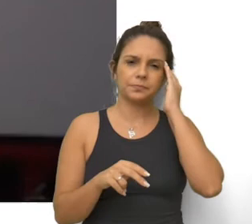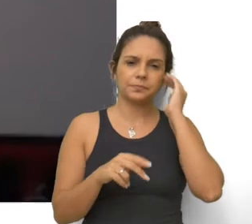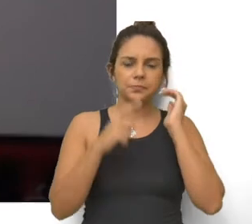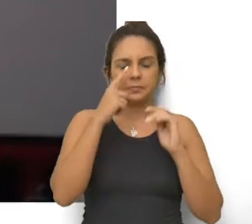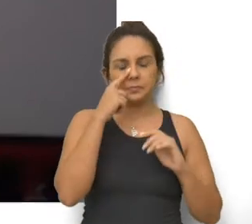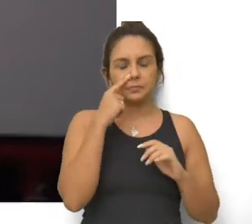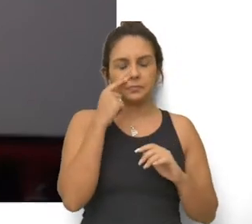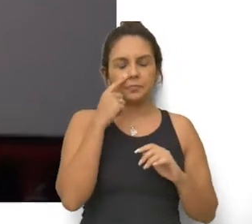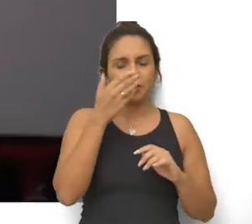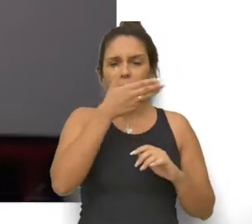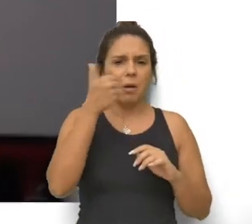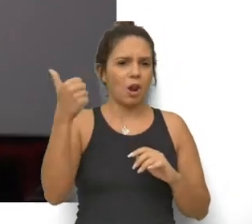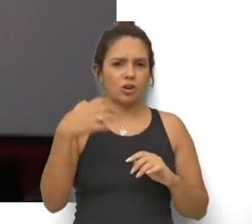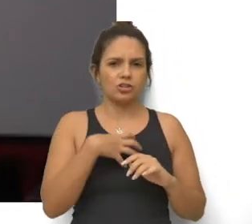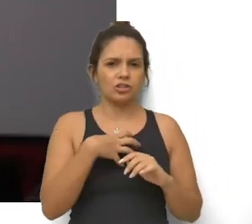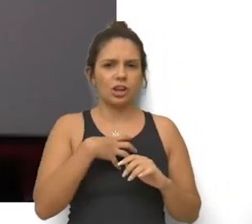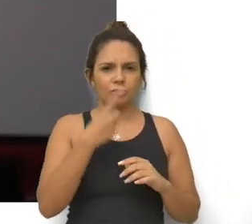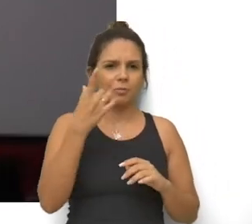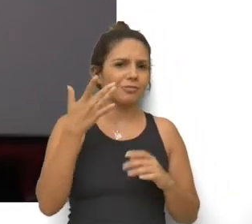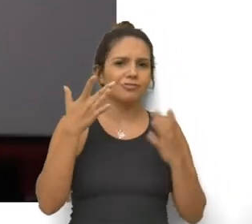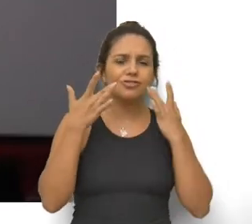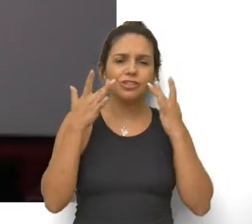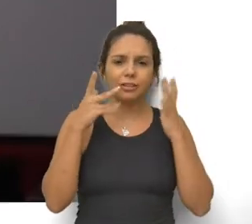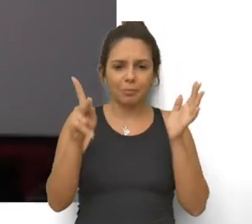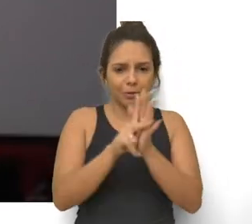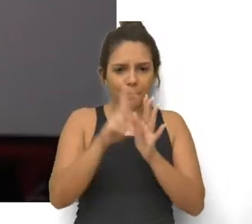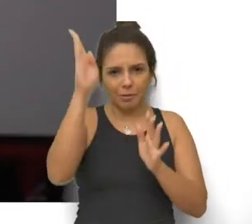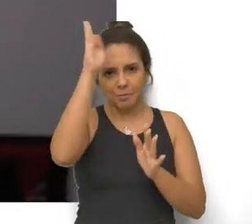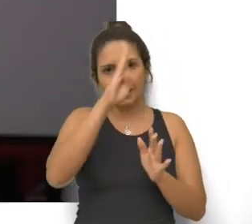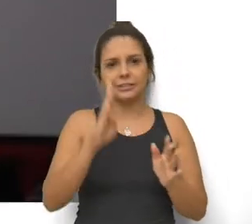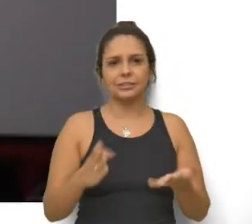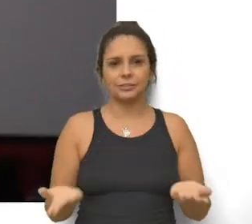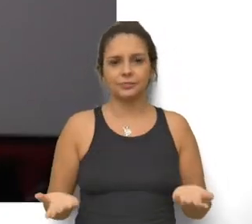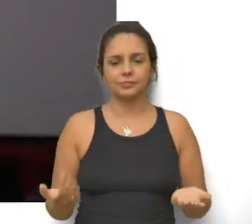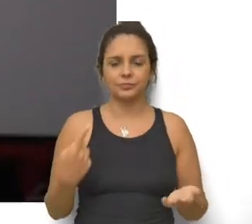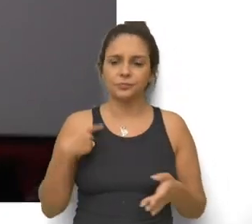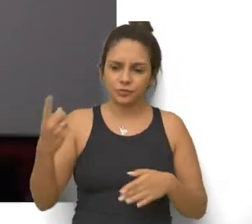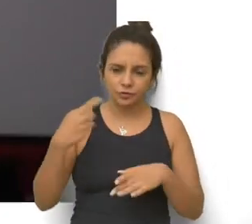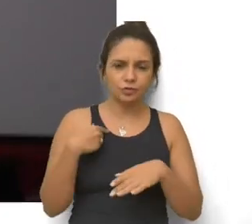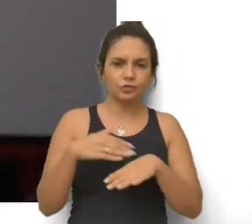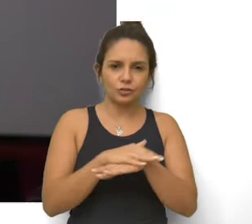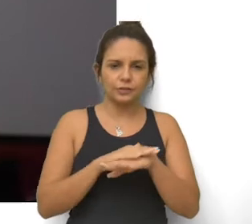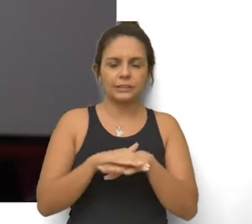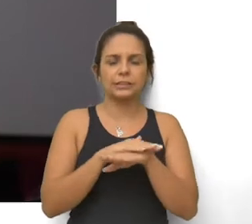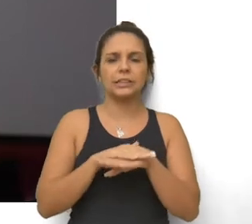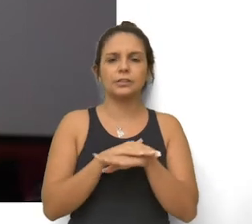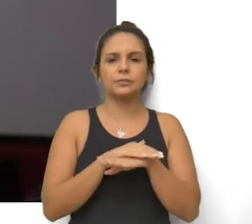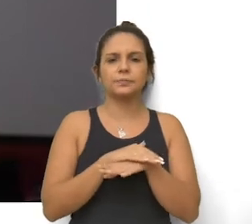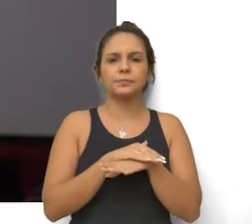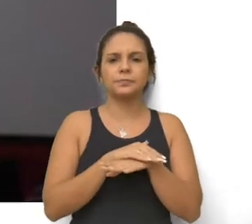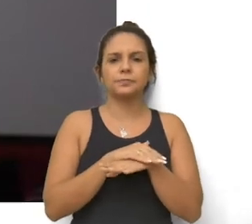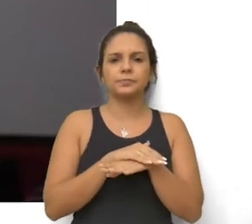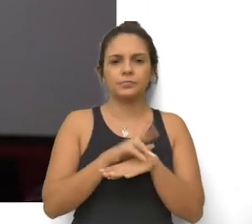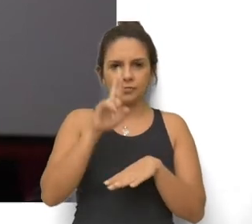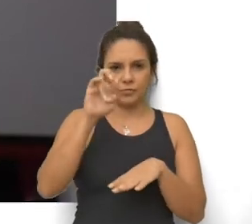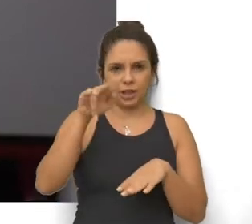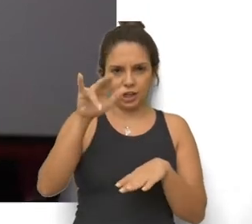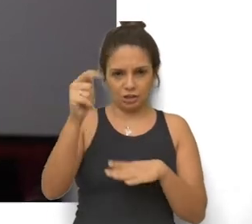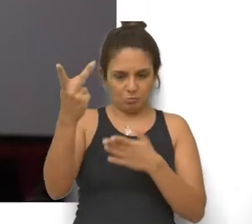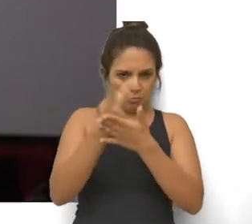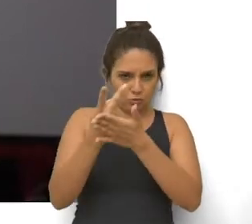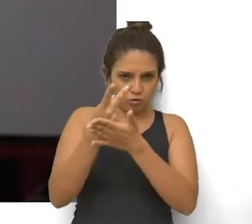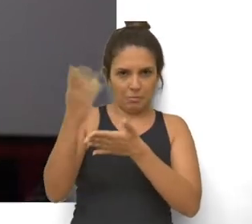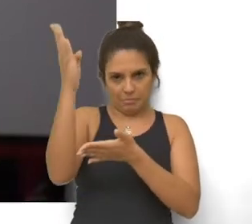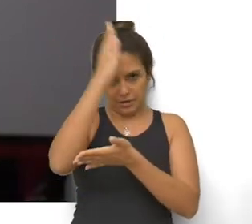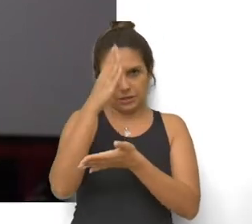para uma peça sobre o Brasil. Nós conversando nessa, Regina procurando algo